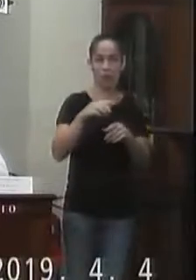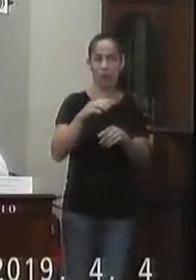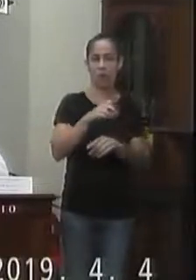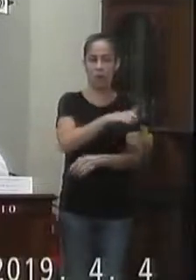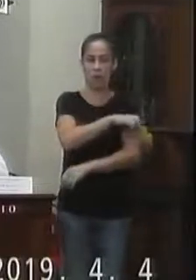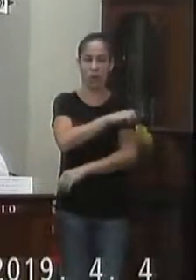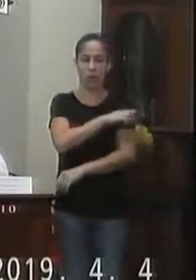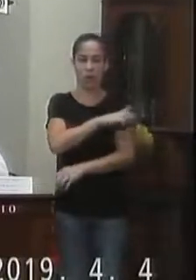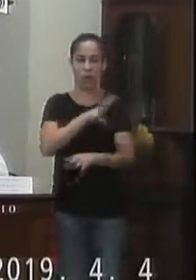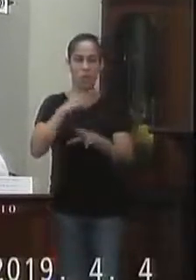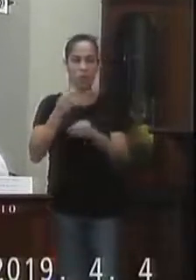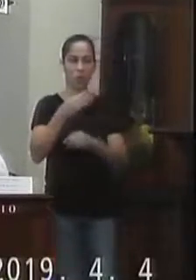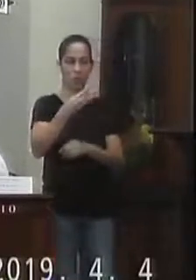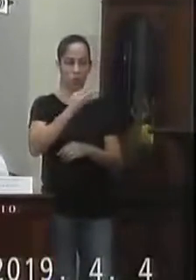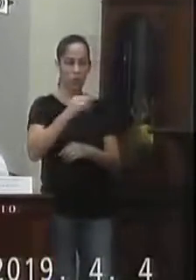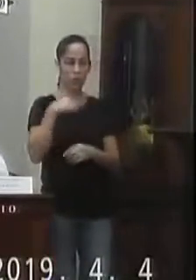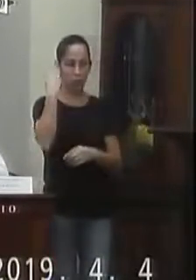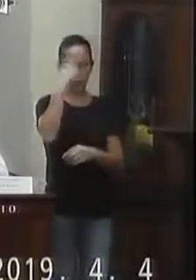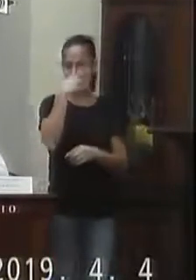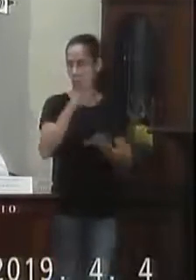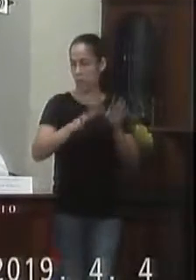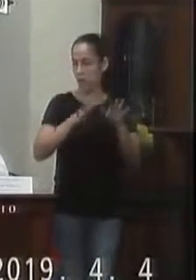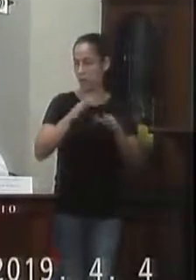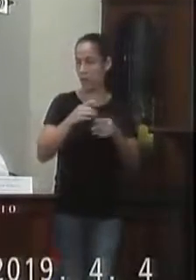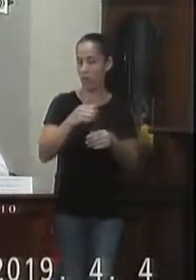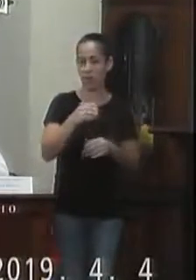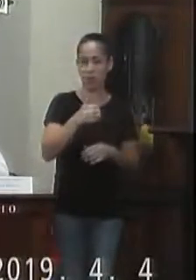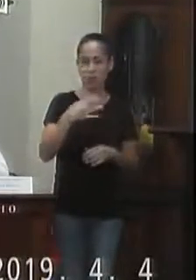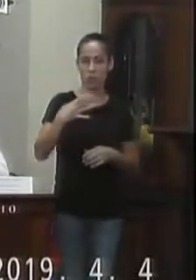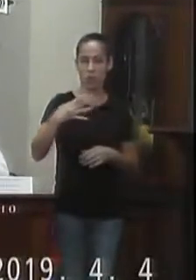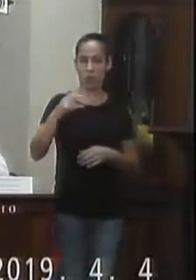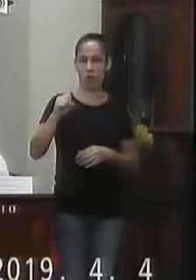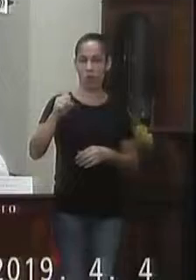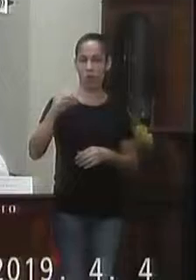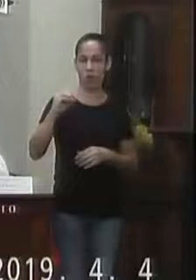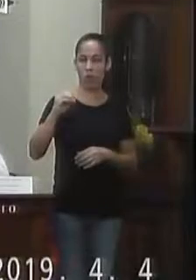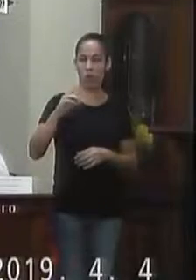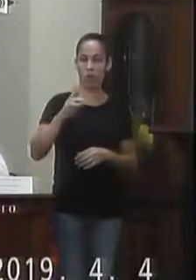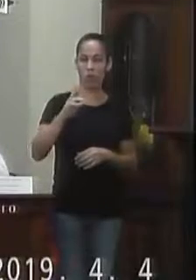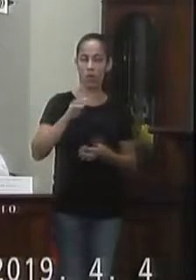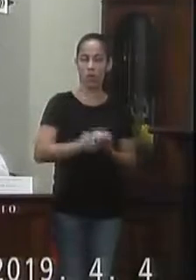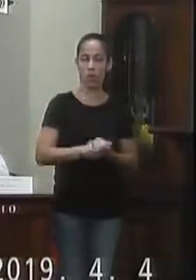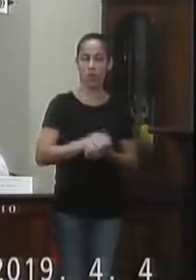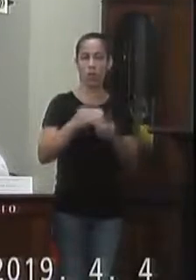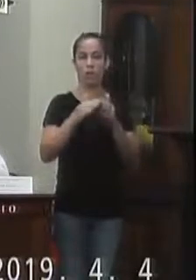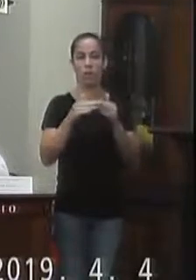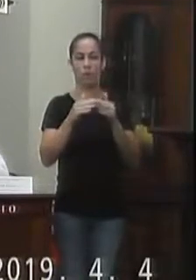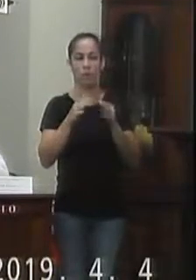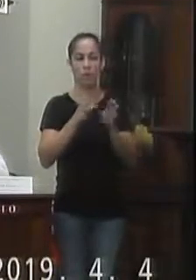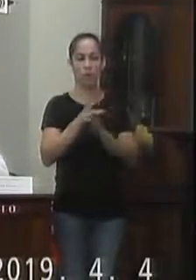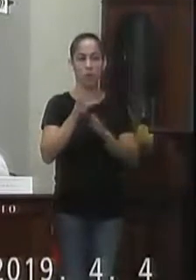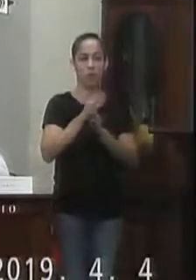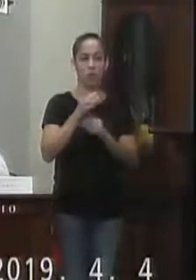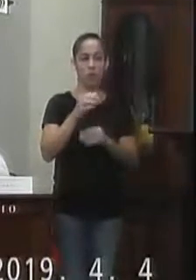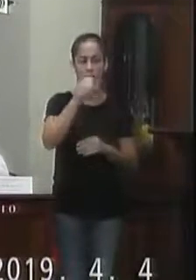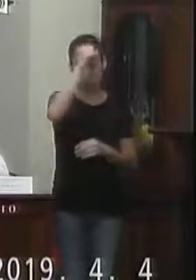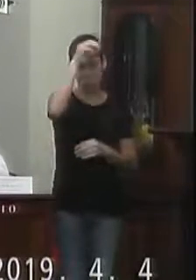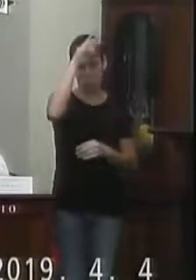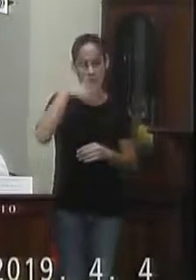dos enfermeiros para 30 horas, algo aproximadamente de R$ 1.480. Então, eu estou pedindo que o Conselho Municipal de